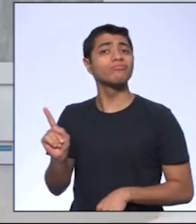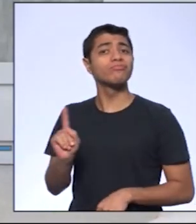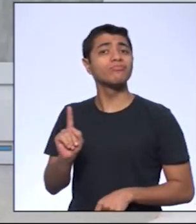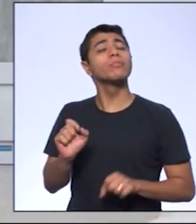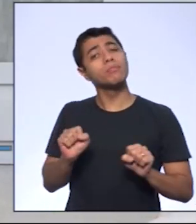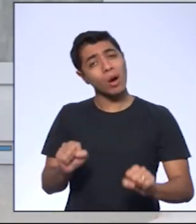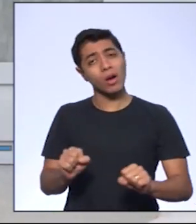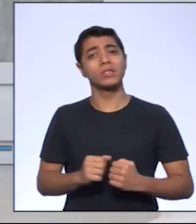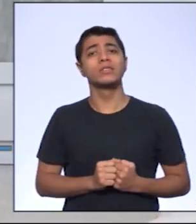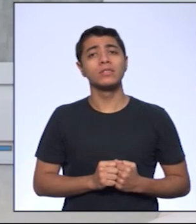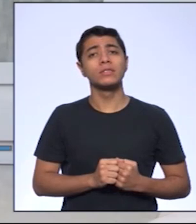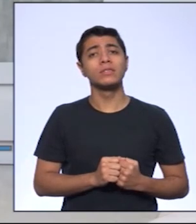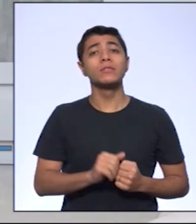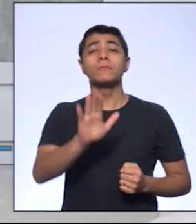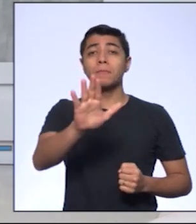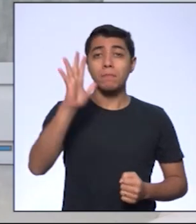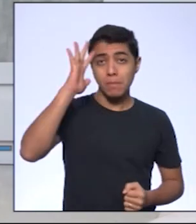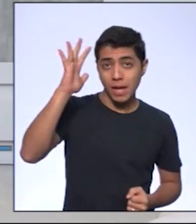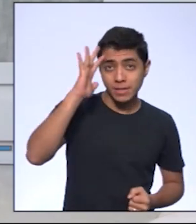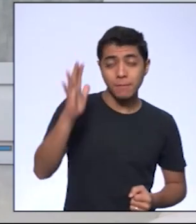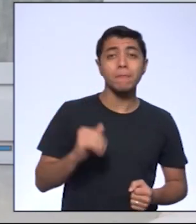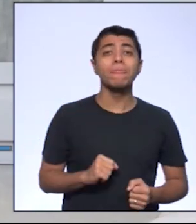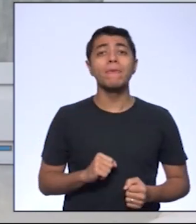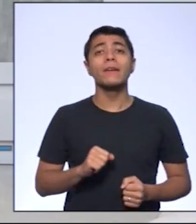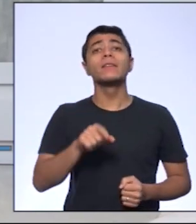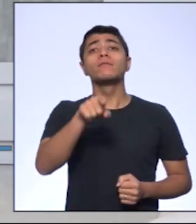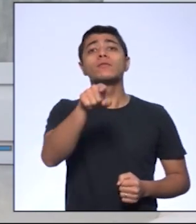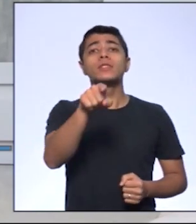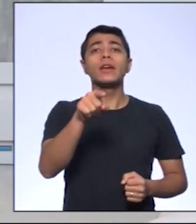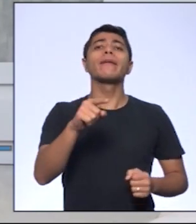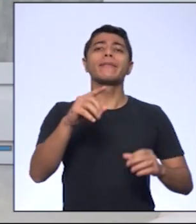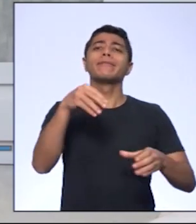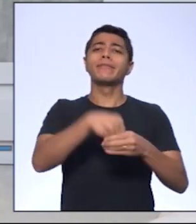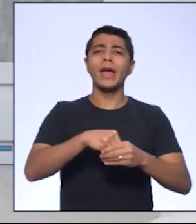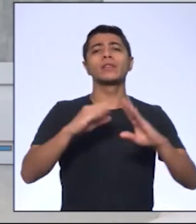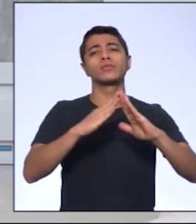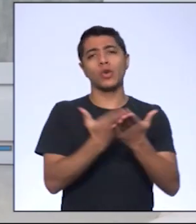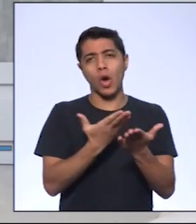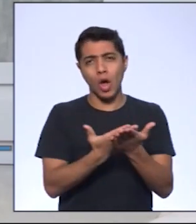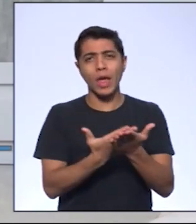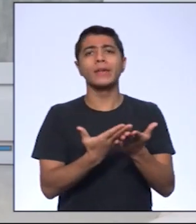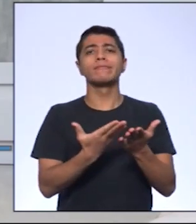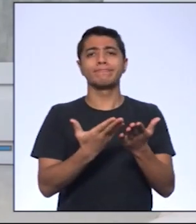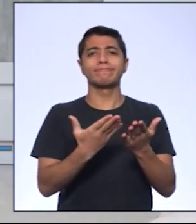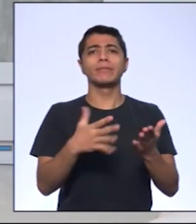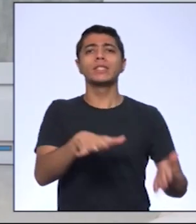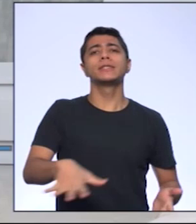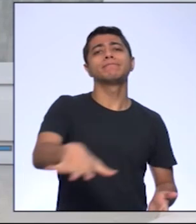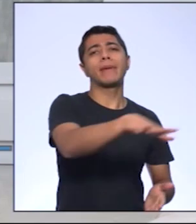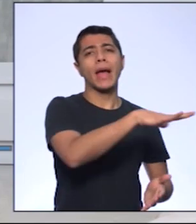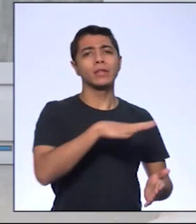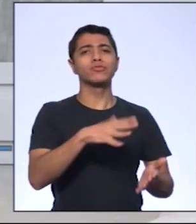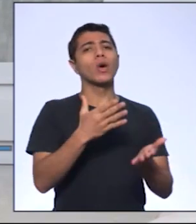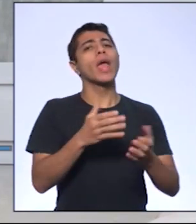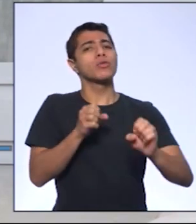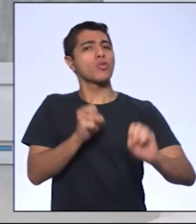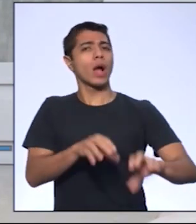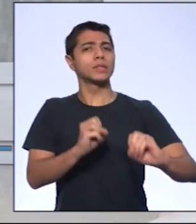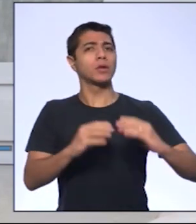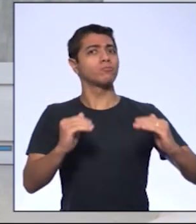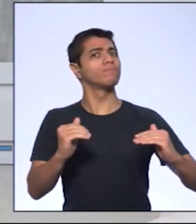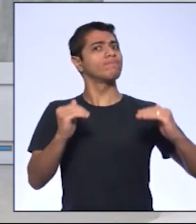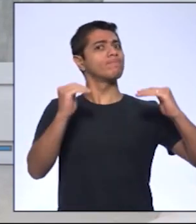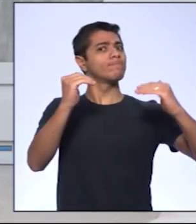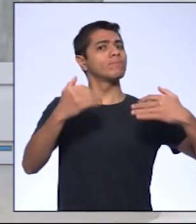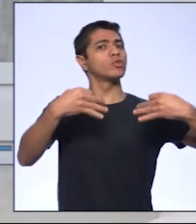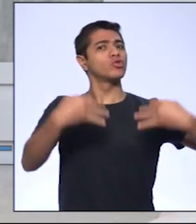dia, mesmo sendo um sujeito que está estudando dentro de uma escola, num espaço formal de educação, você deve perceber que tem momentos